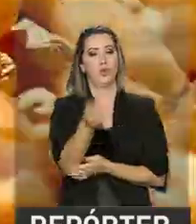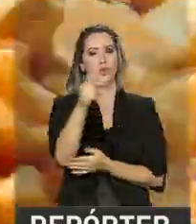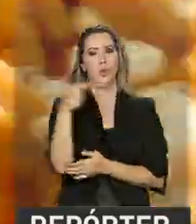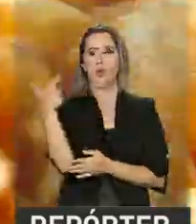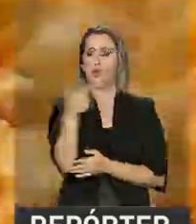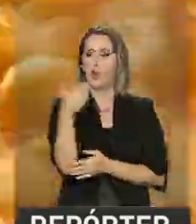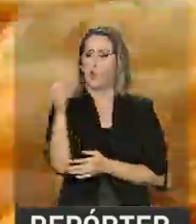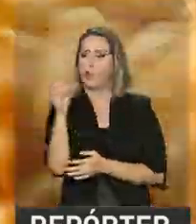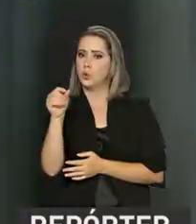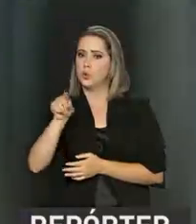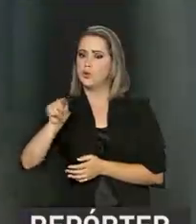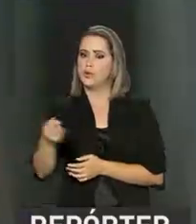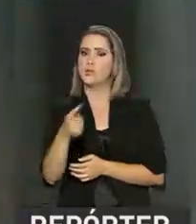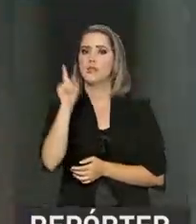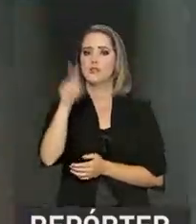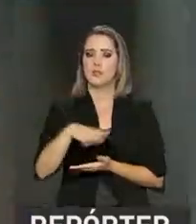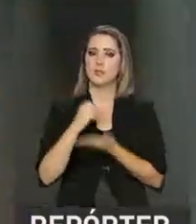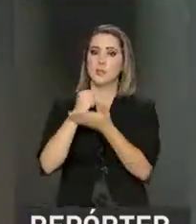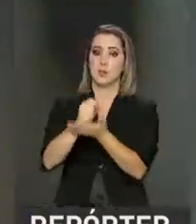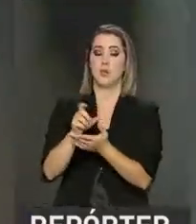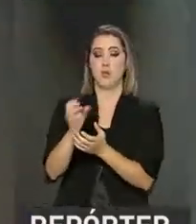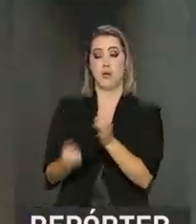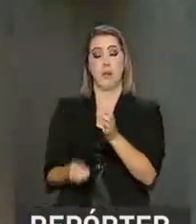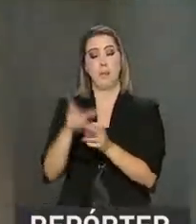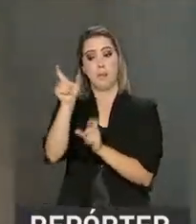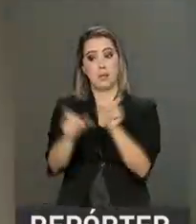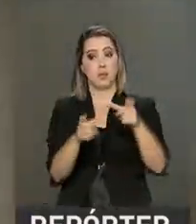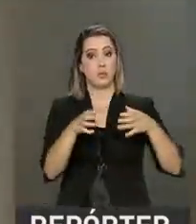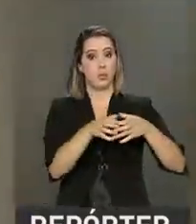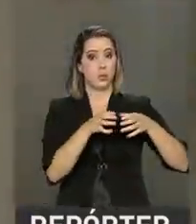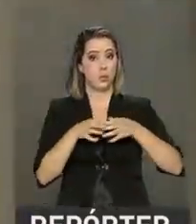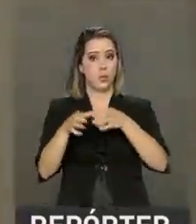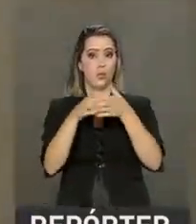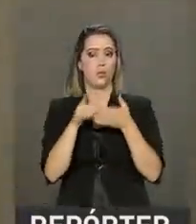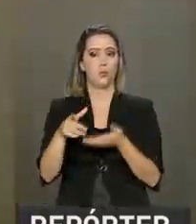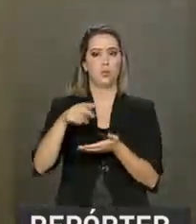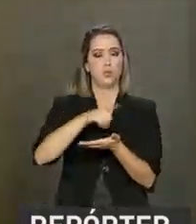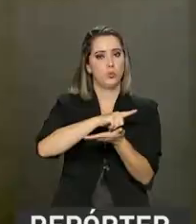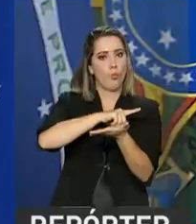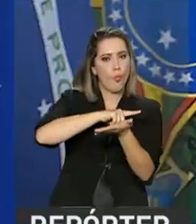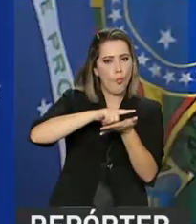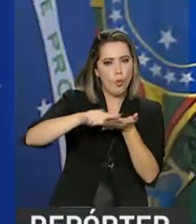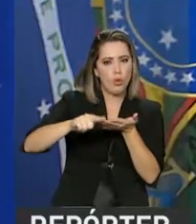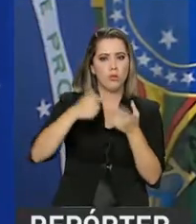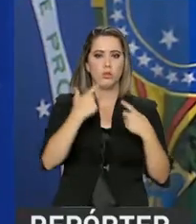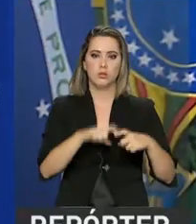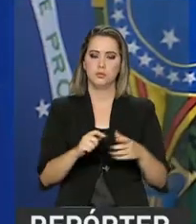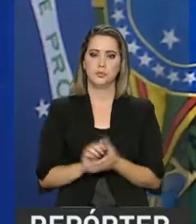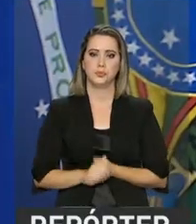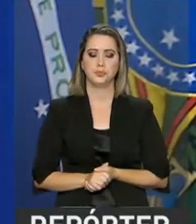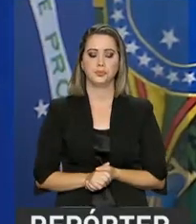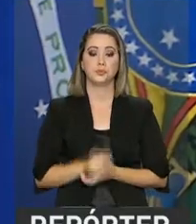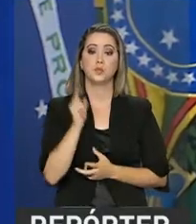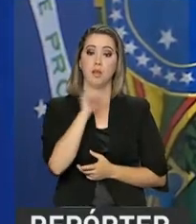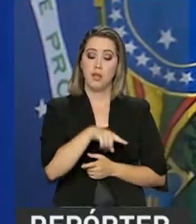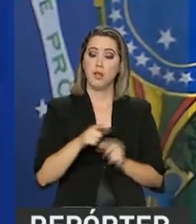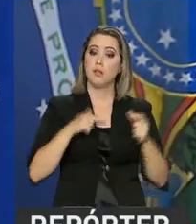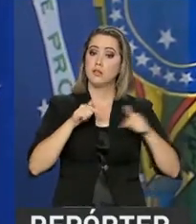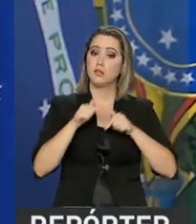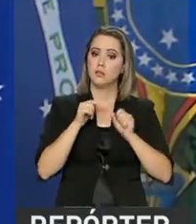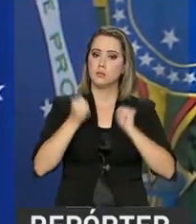200 mil são direcionadas a criadores do Nordeste afetados pela seca. São atos concretos para